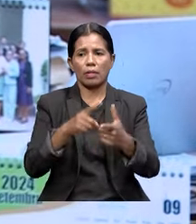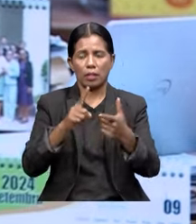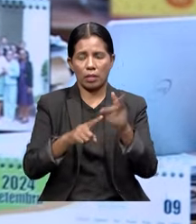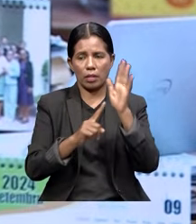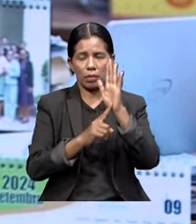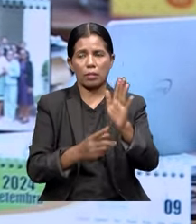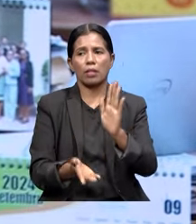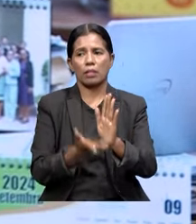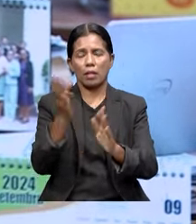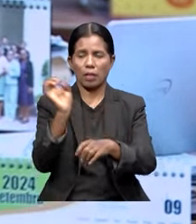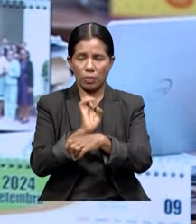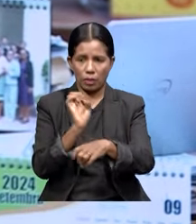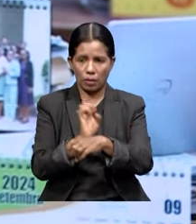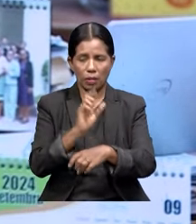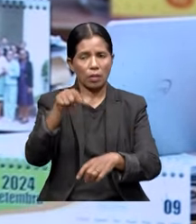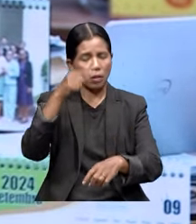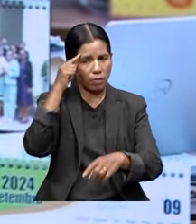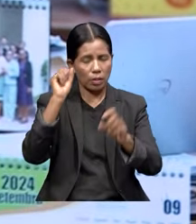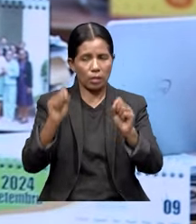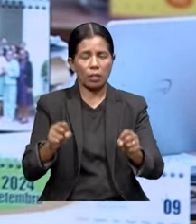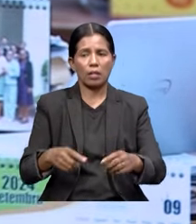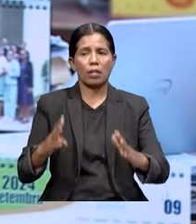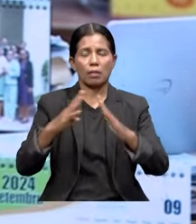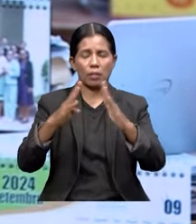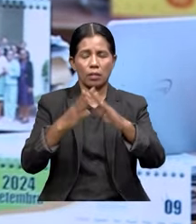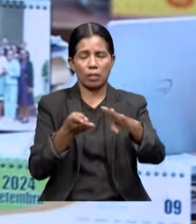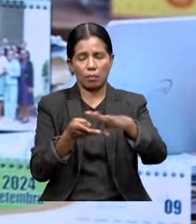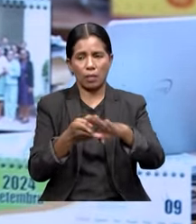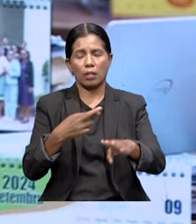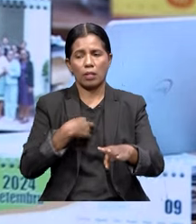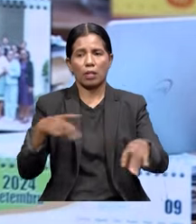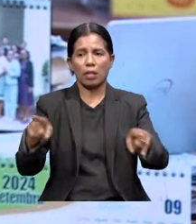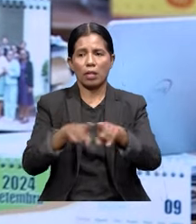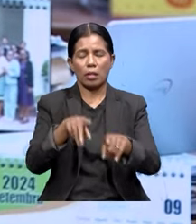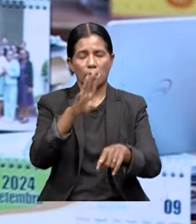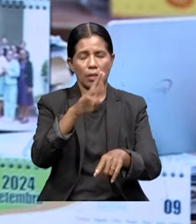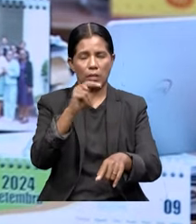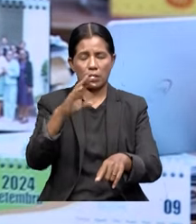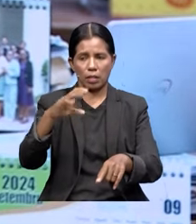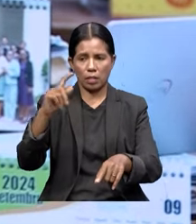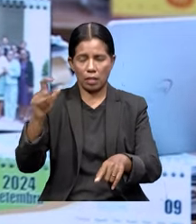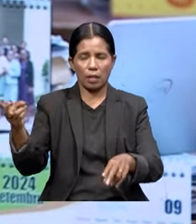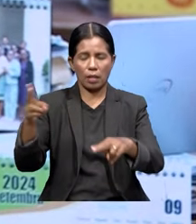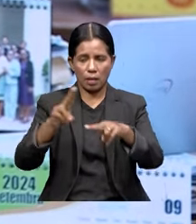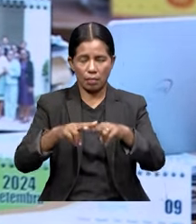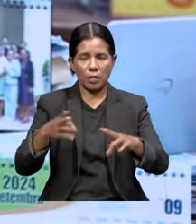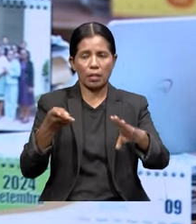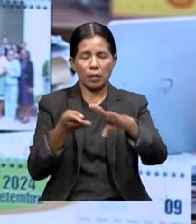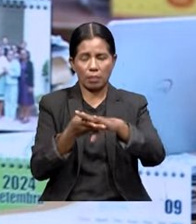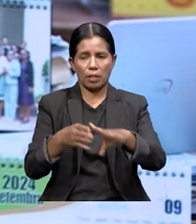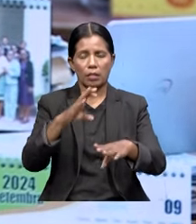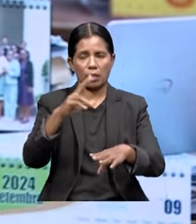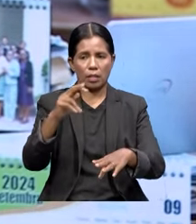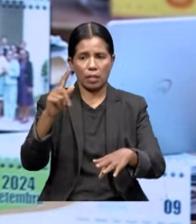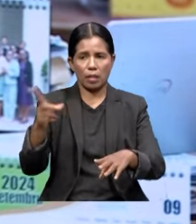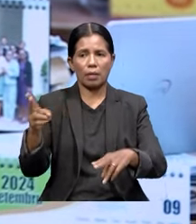diversifica a economia, meu Shidama governo tem que capitalizar no Banco Rasik, Hanesan BNCTL. Aumenta capital para BNCTL,